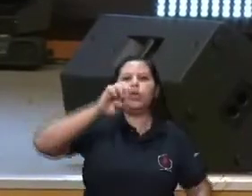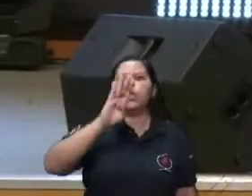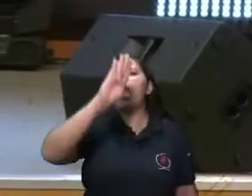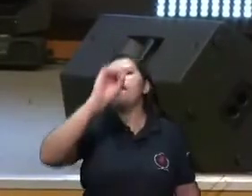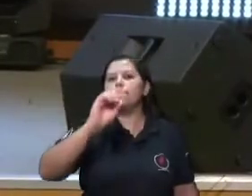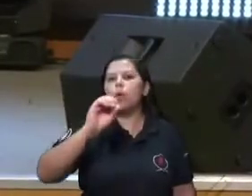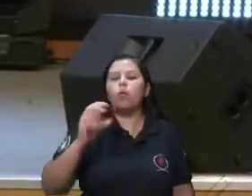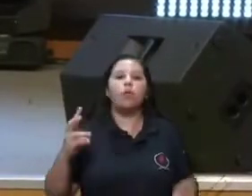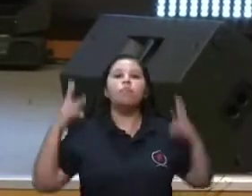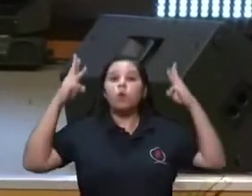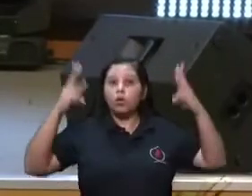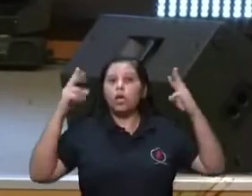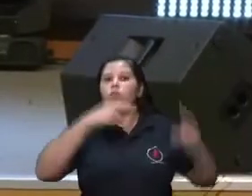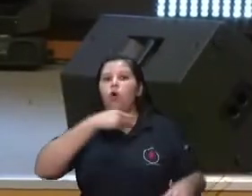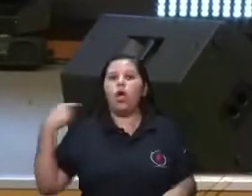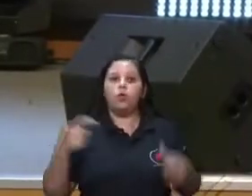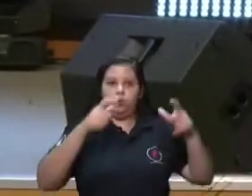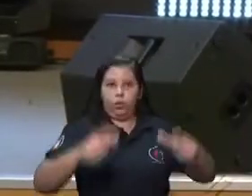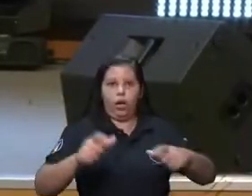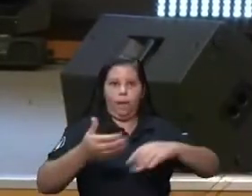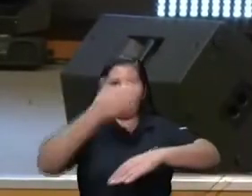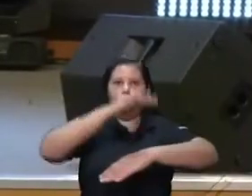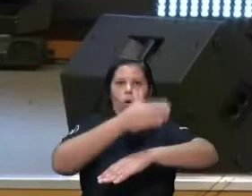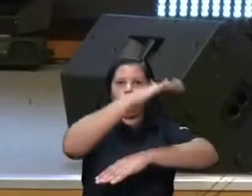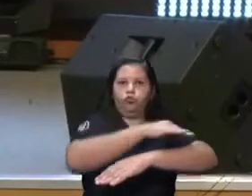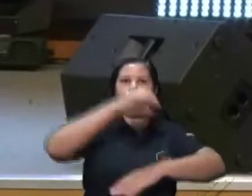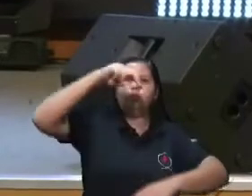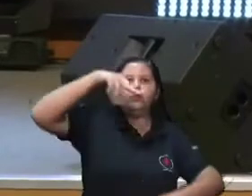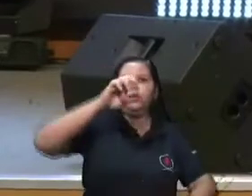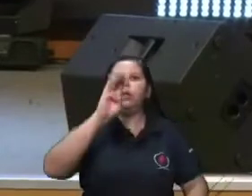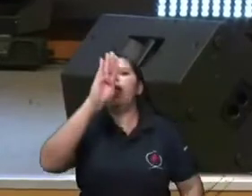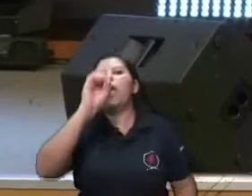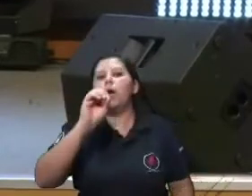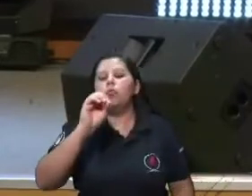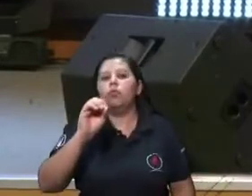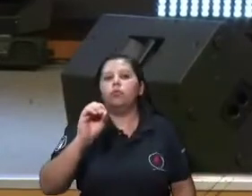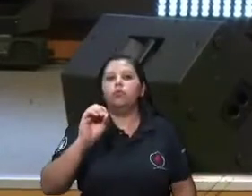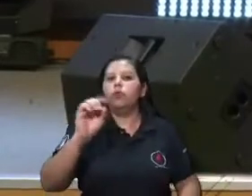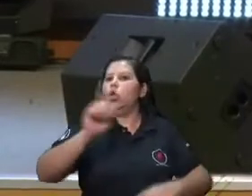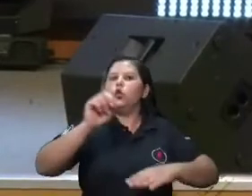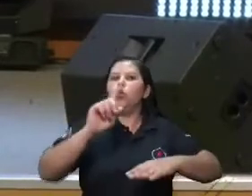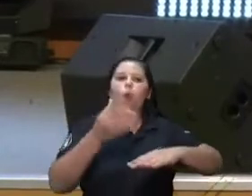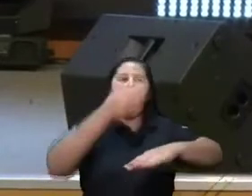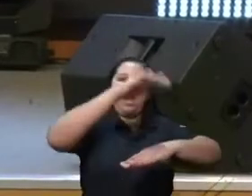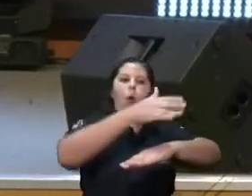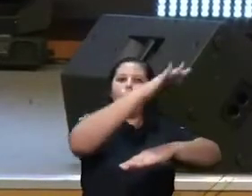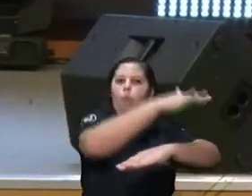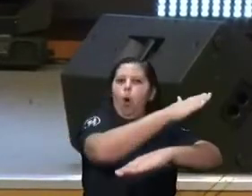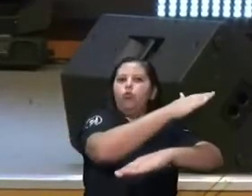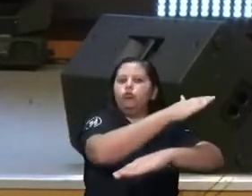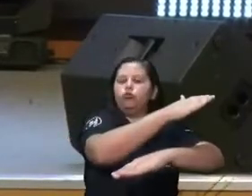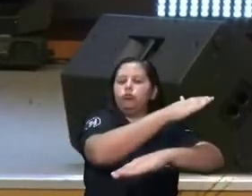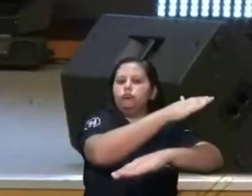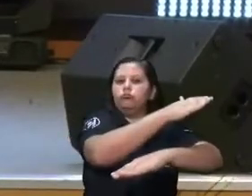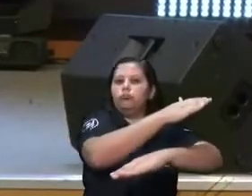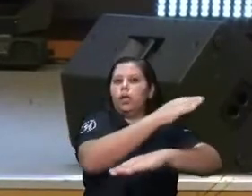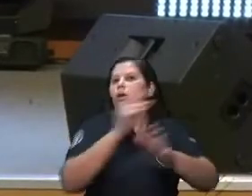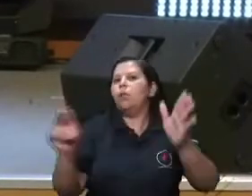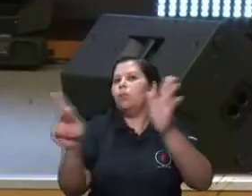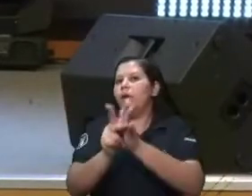O Monte Nebo não era um monte que fazia parte do território da divisão das